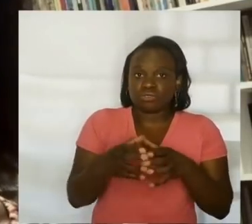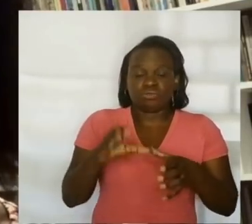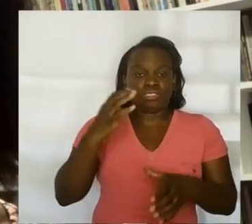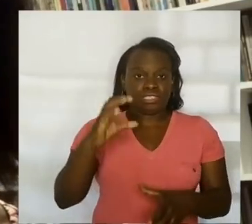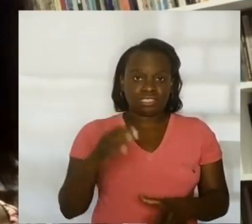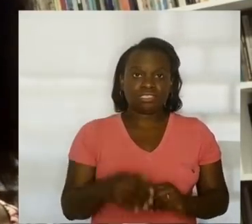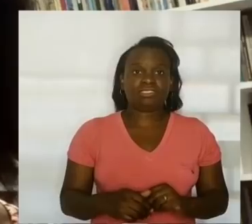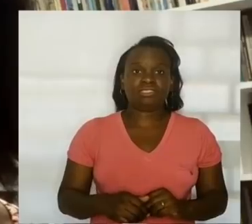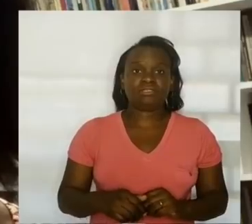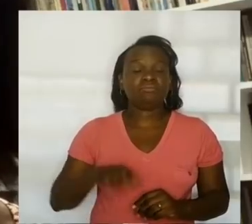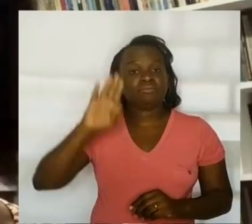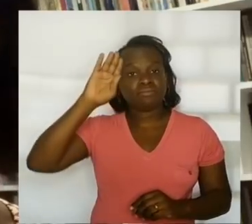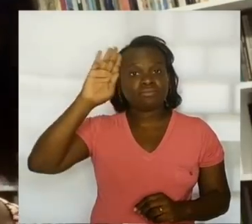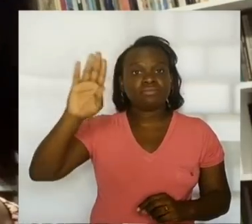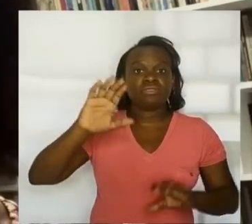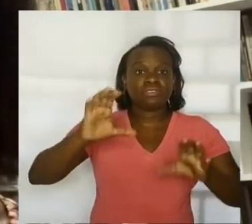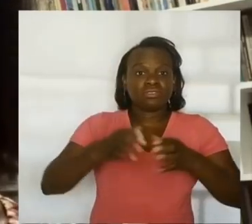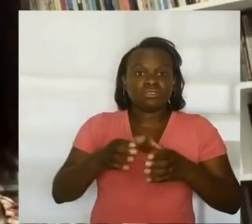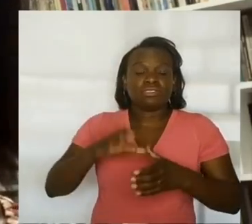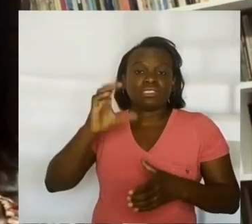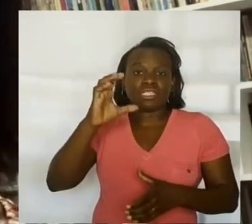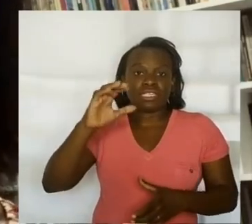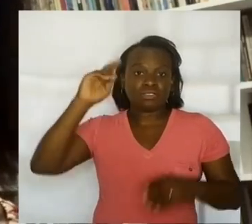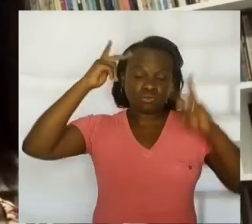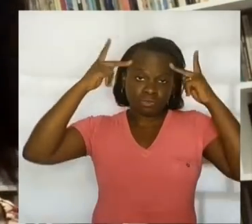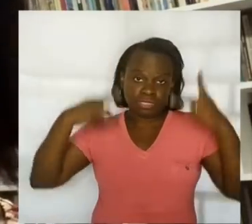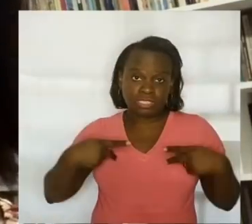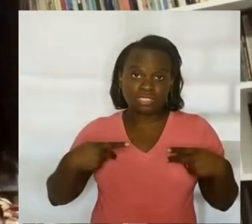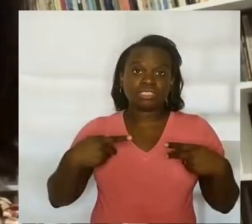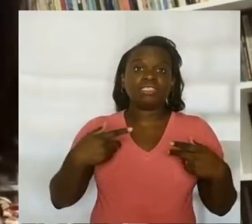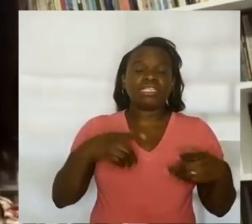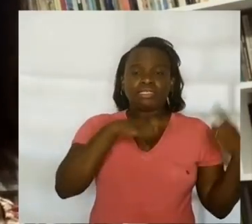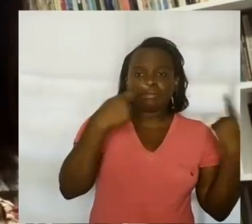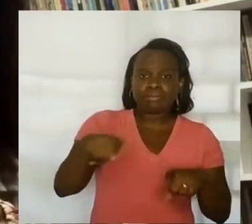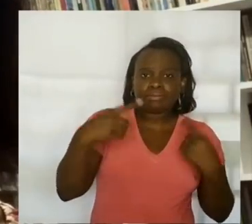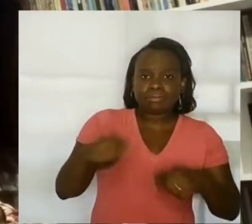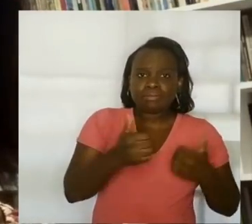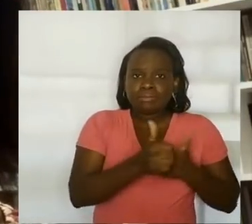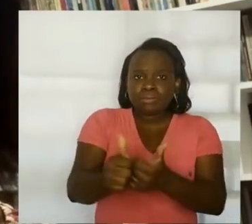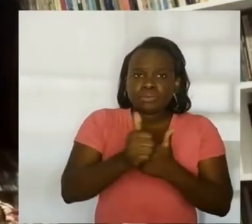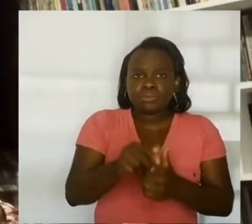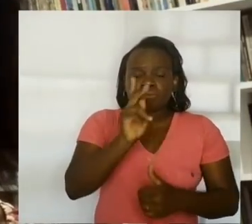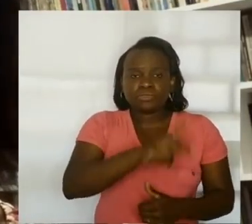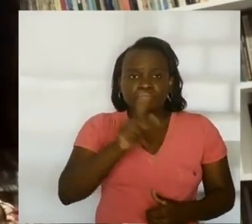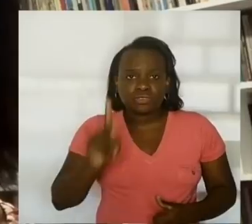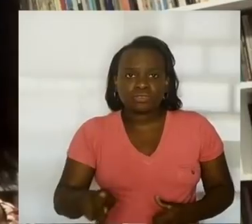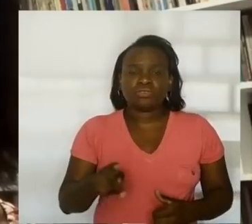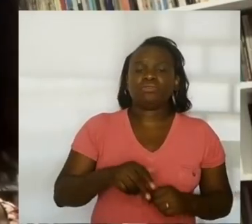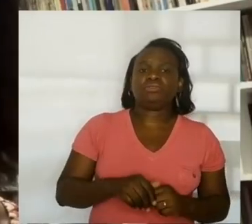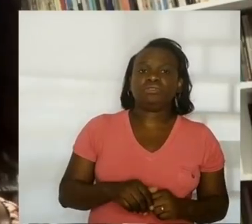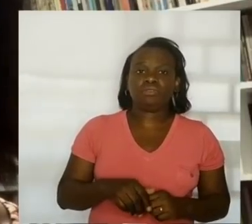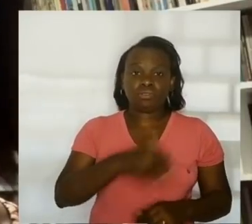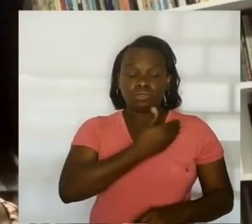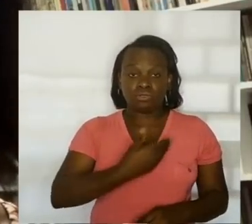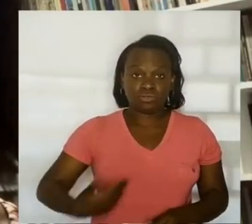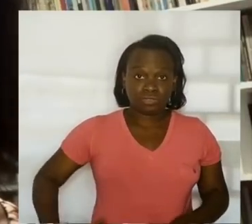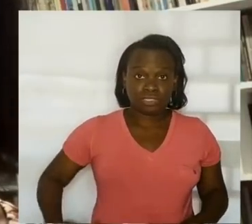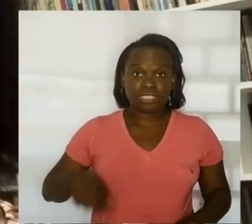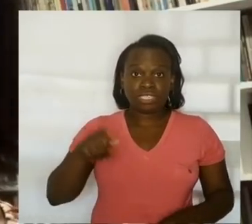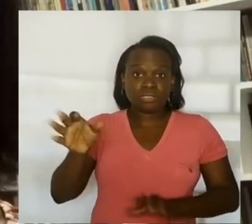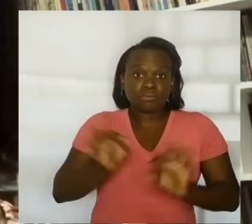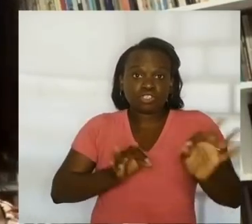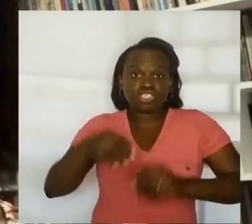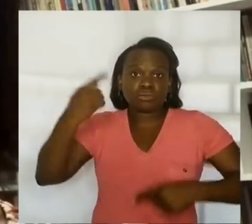na ciência, em especial nas ciências humanas, que busca perseguir professores e professoras, com um governo que